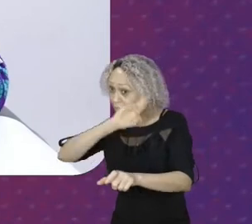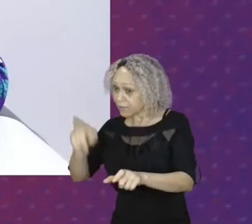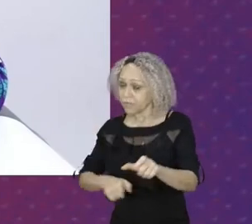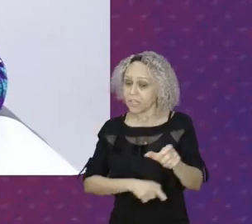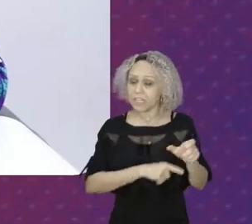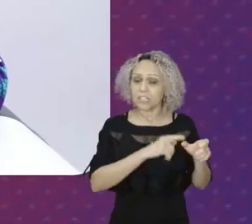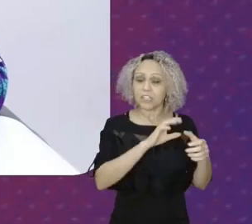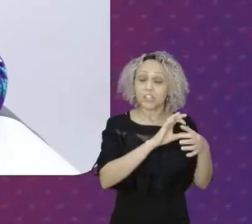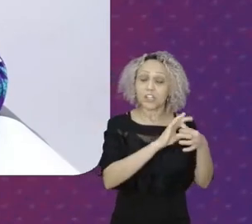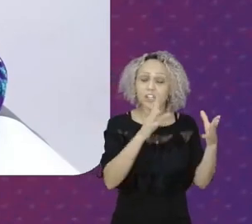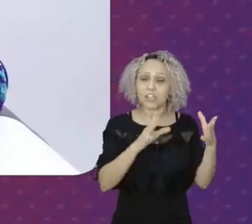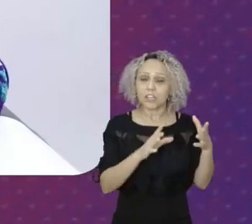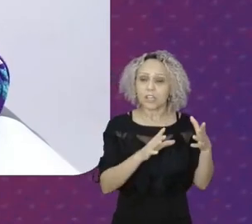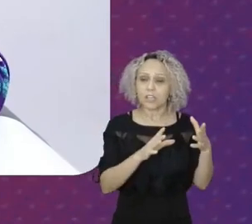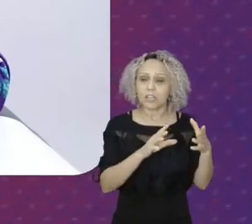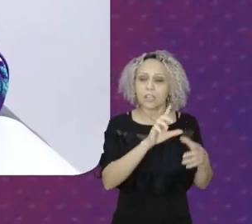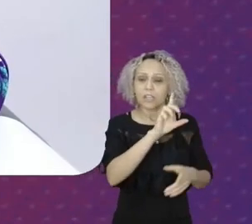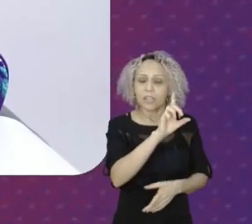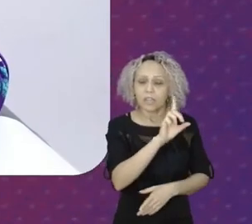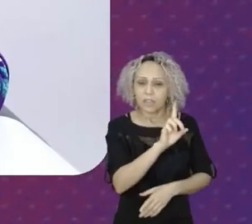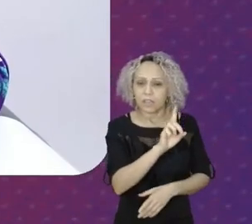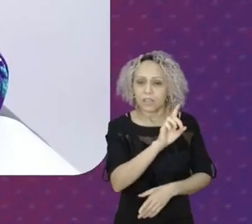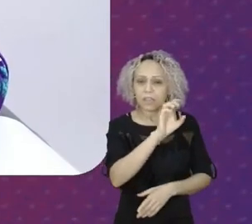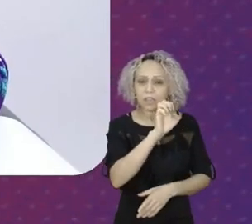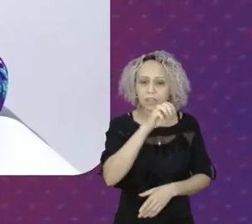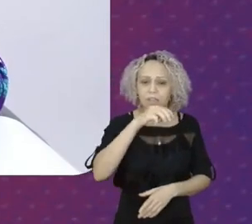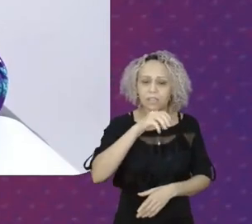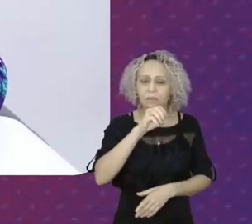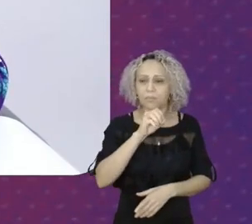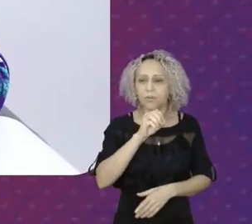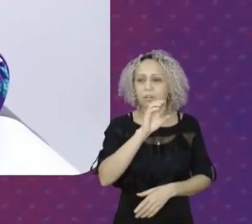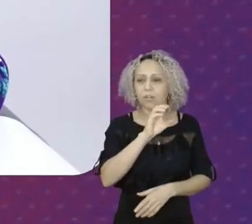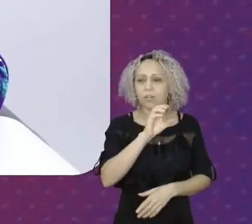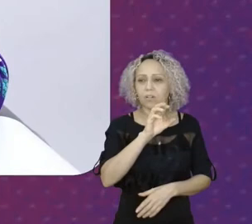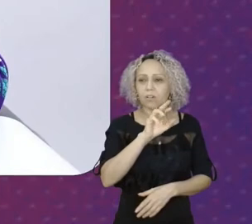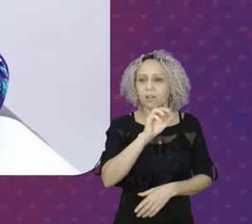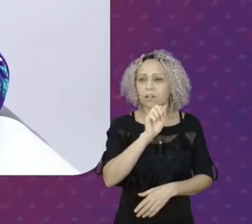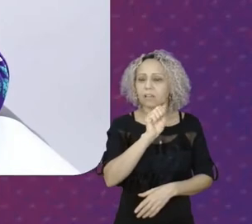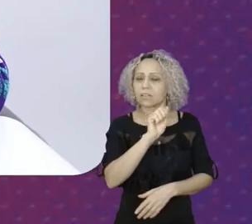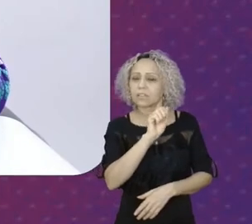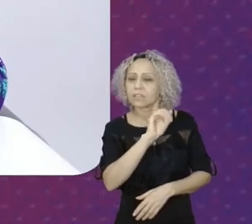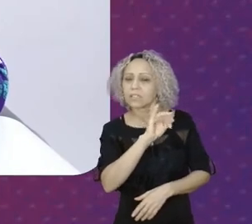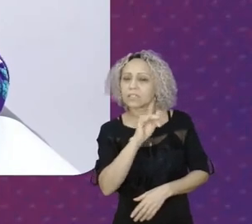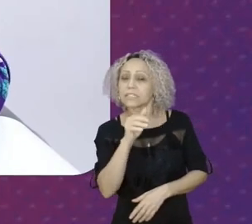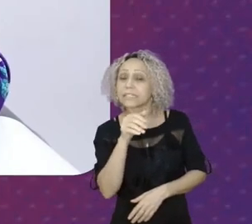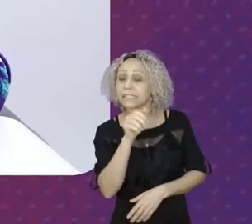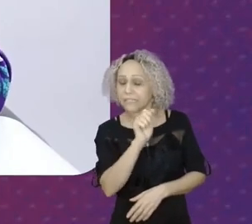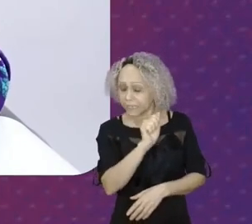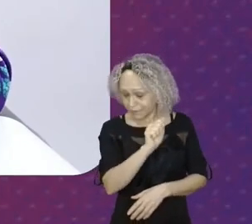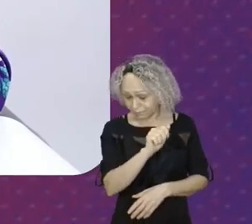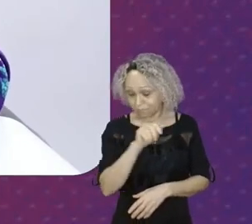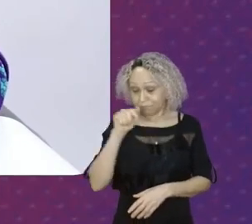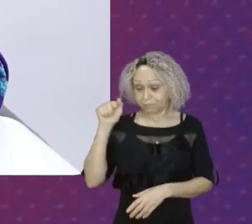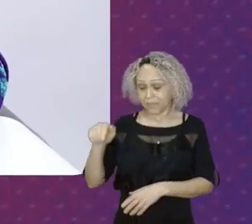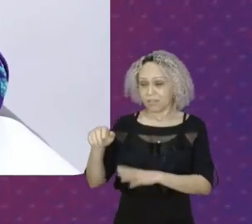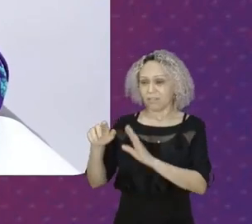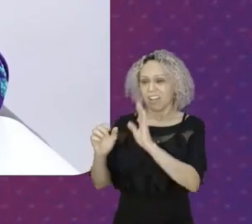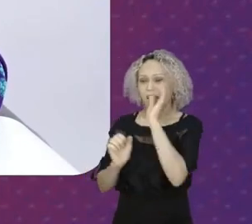negras acessarem as políticas, sobretudo as que não são assistenciais, as políticas de geração de trabalho e